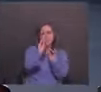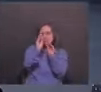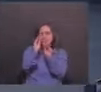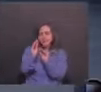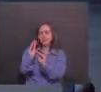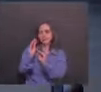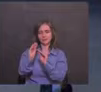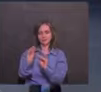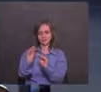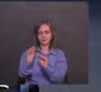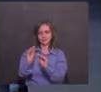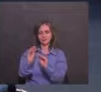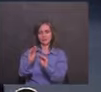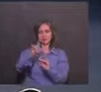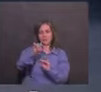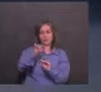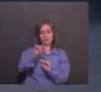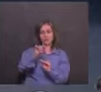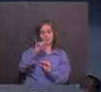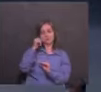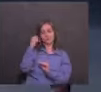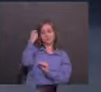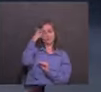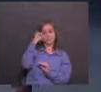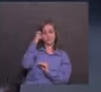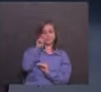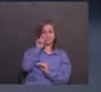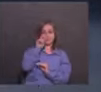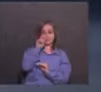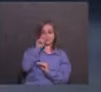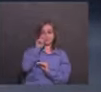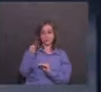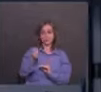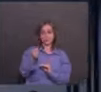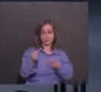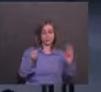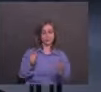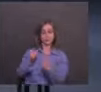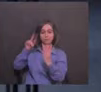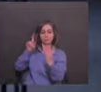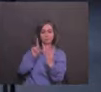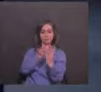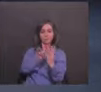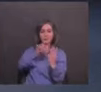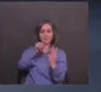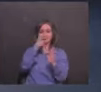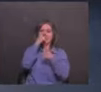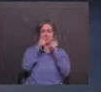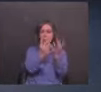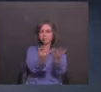pequenos videntes e depois às multidões as verdades eternas e a arte de